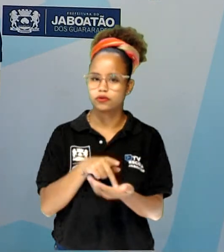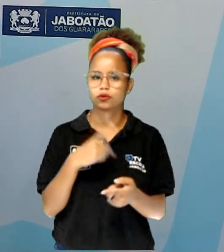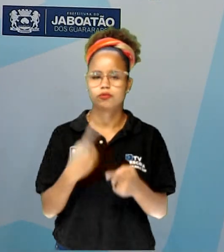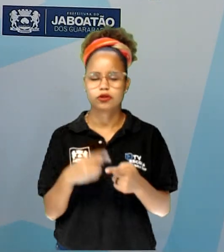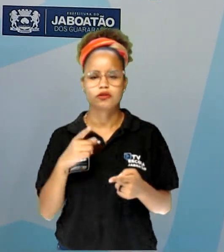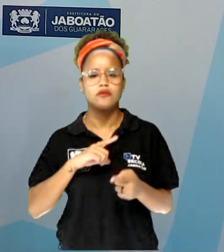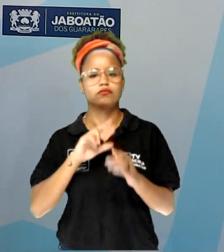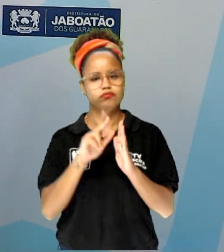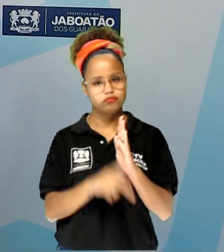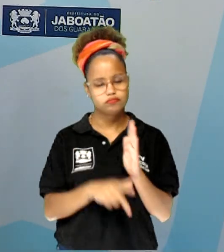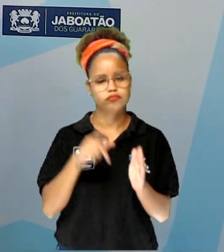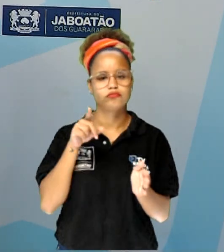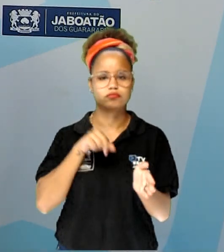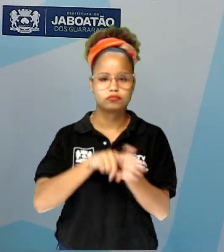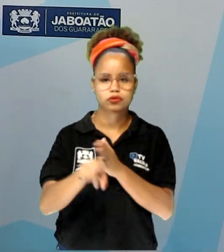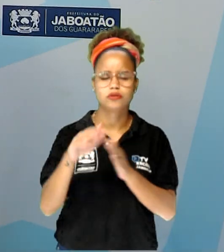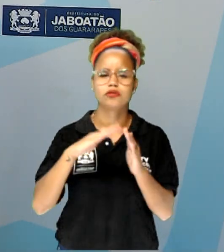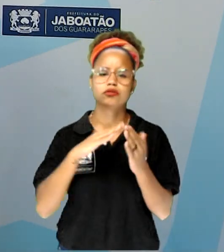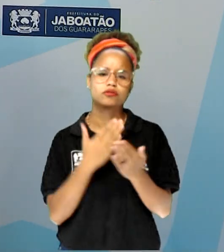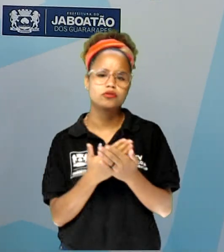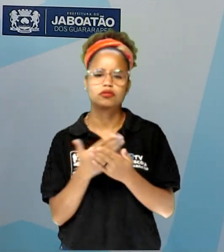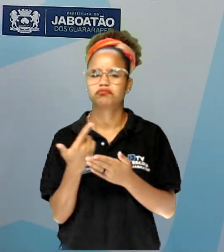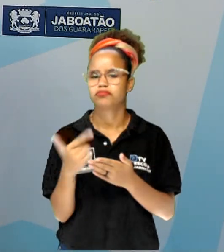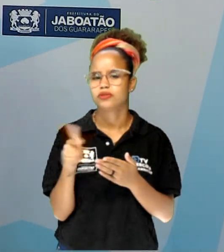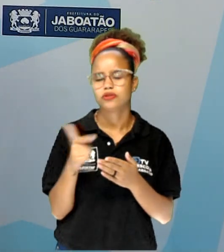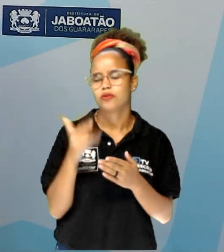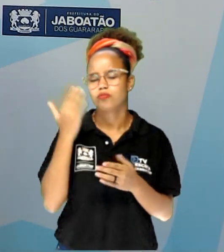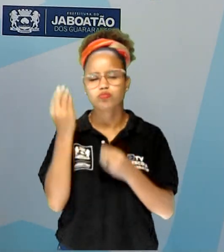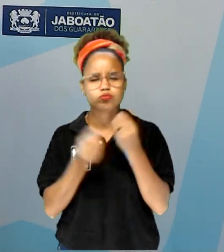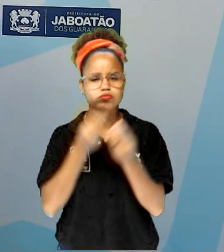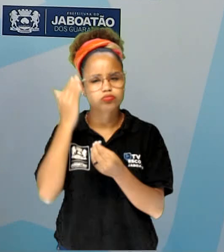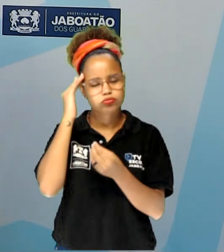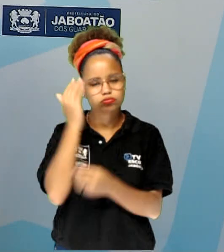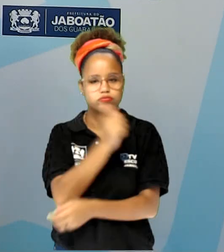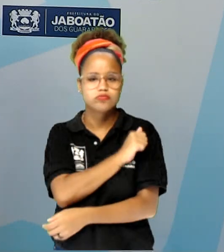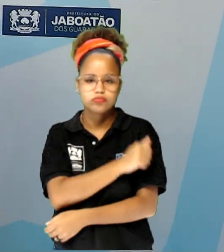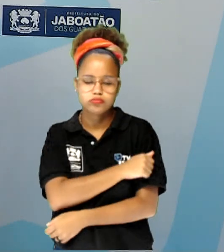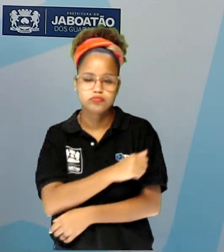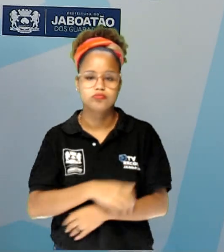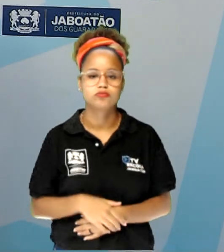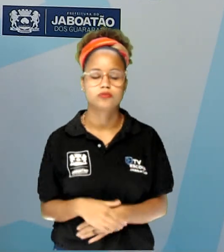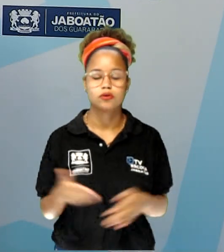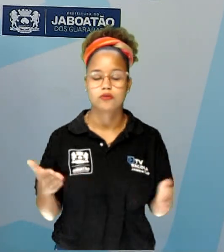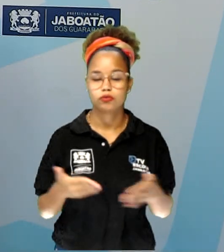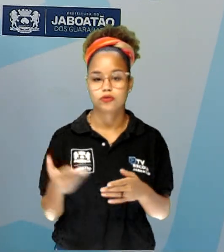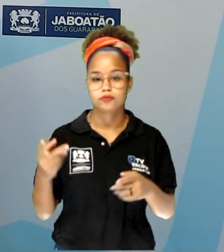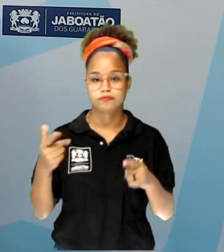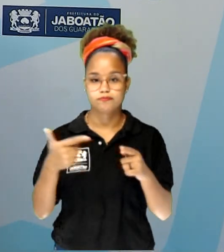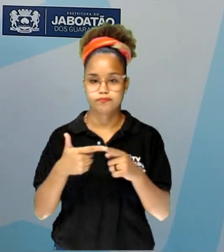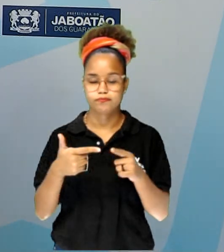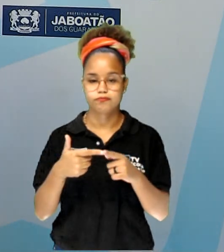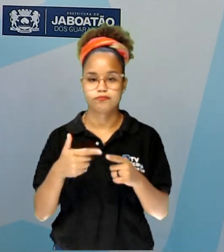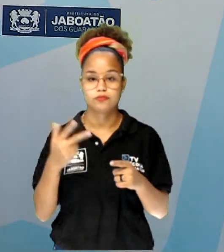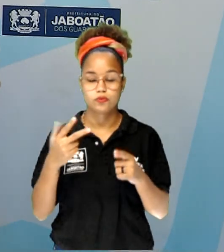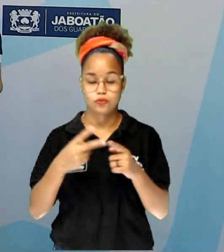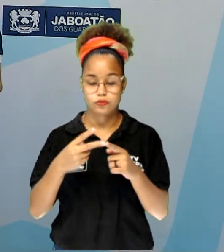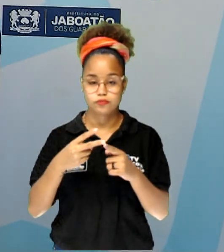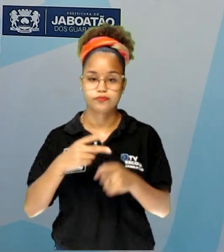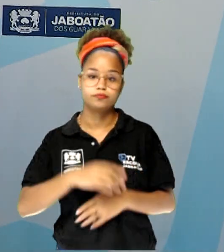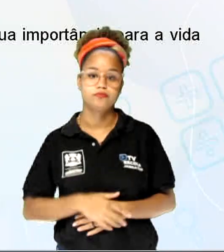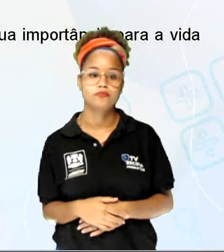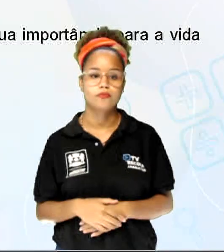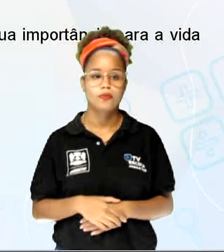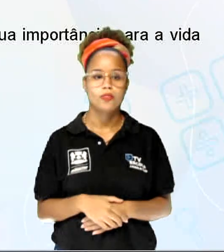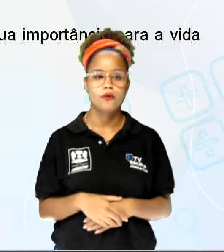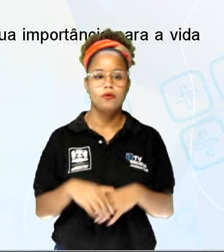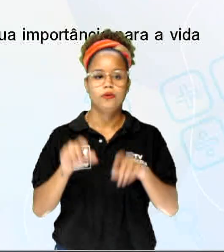inúmeras perguntas e a escola acabava ficando sem sentido para o aluno. Vamos ver o item 2. O verso,